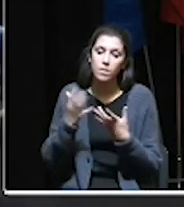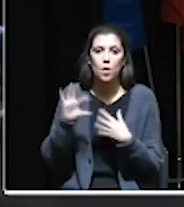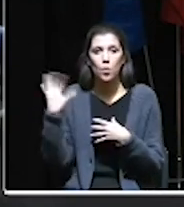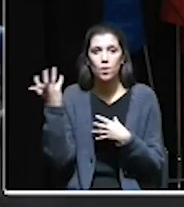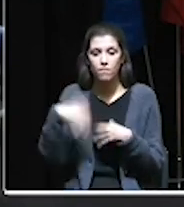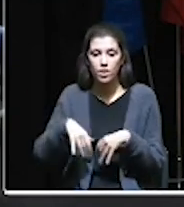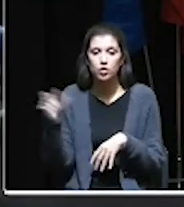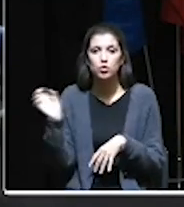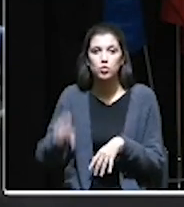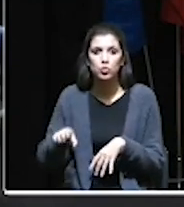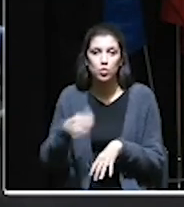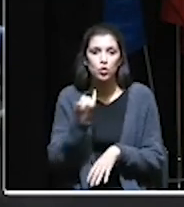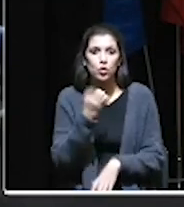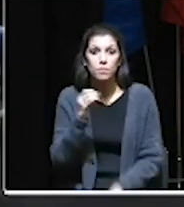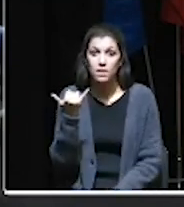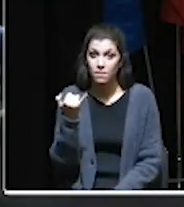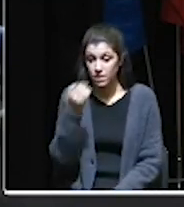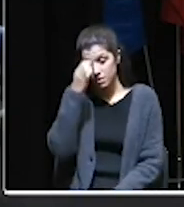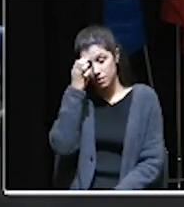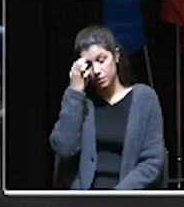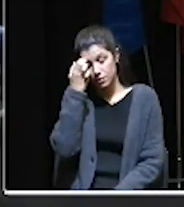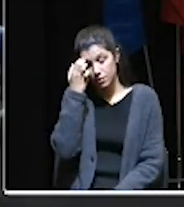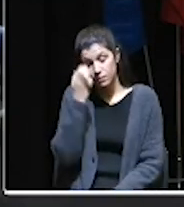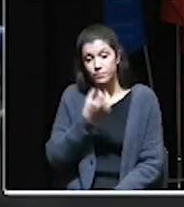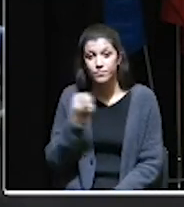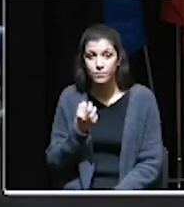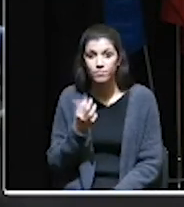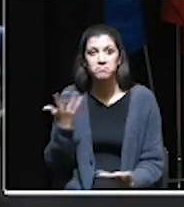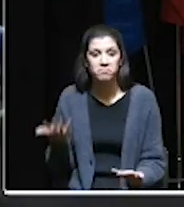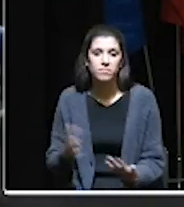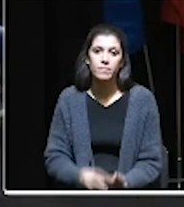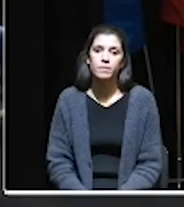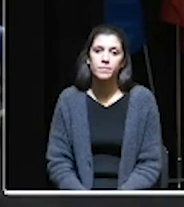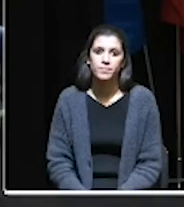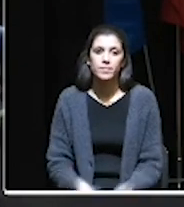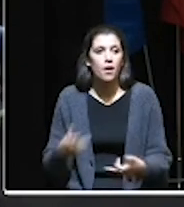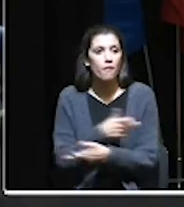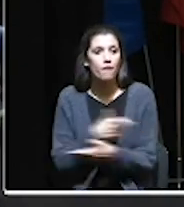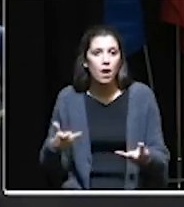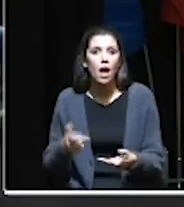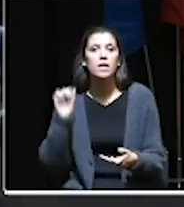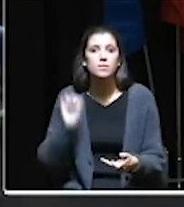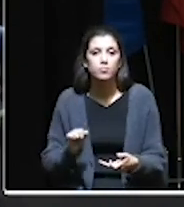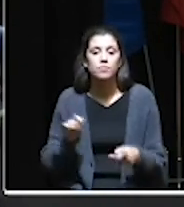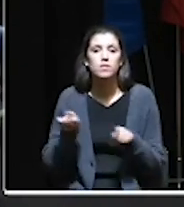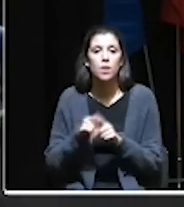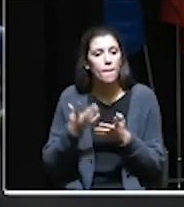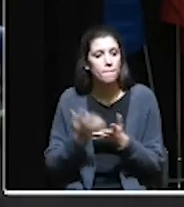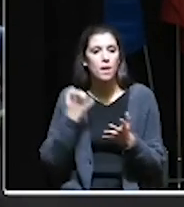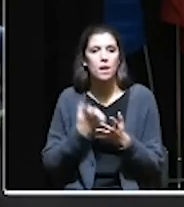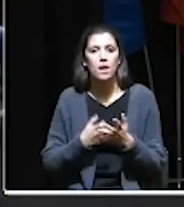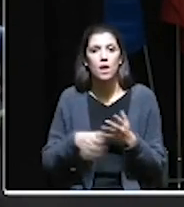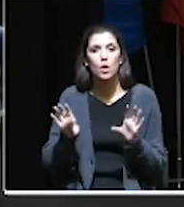em junho de 2025, como disse, e tem este mote, a celebração e a visibilidade da